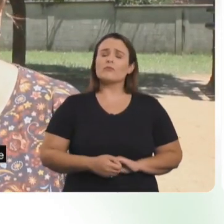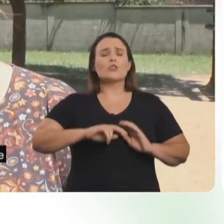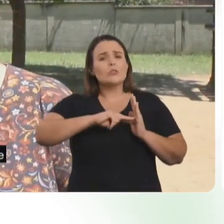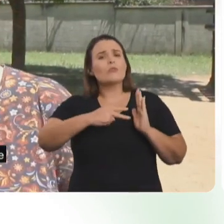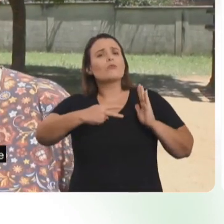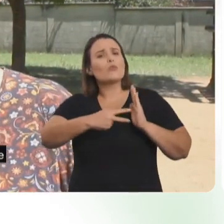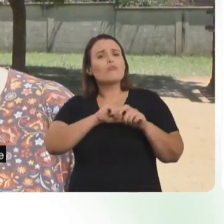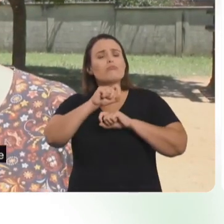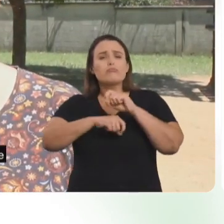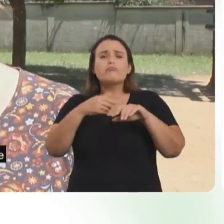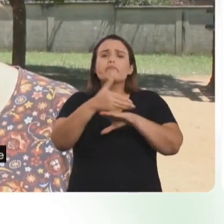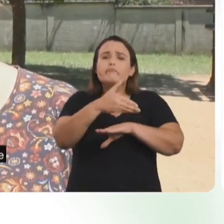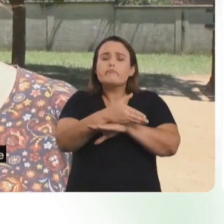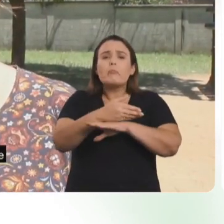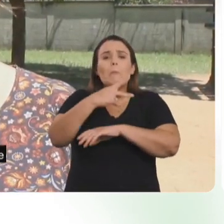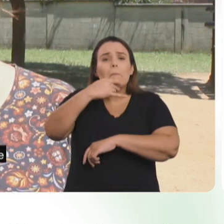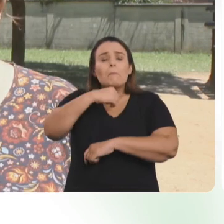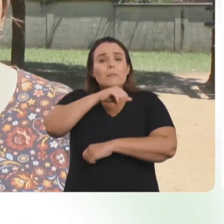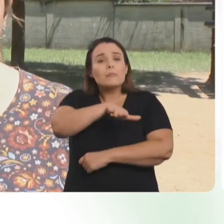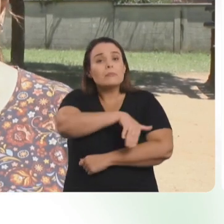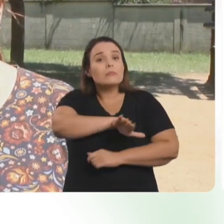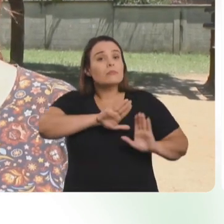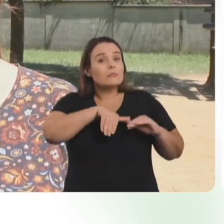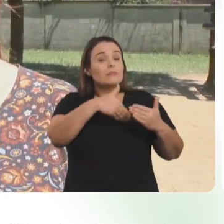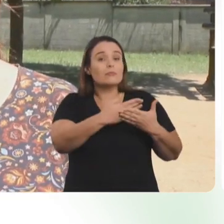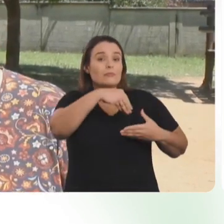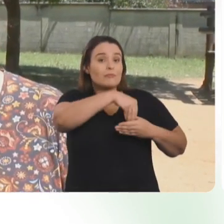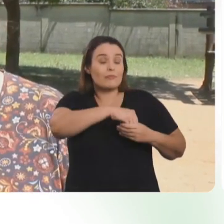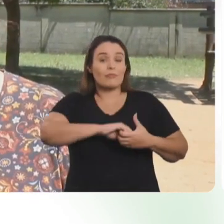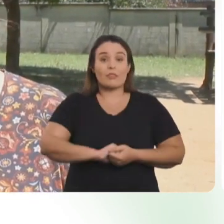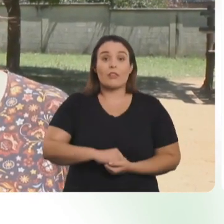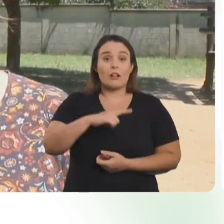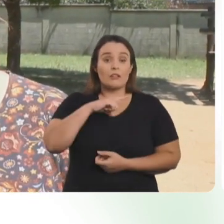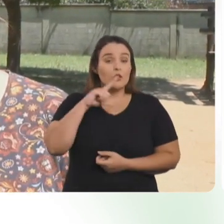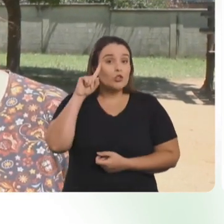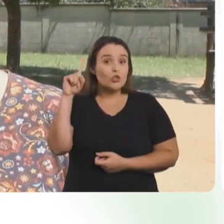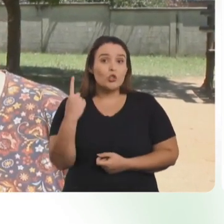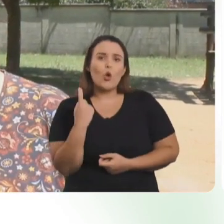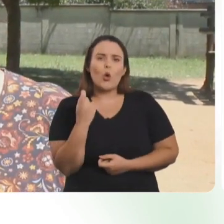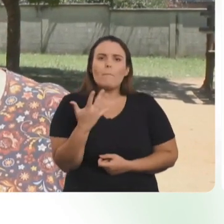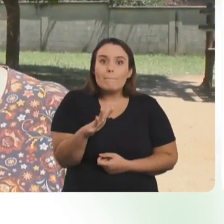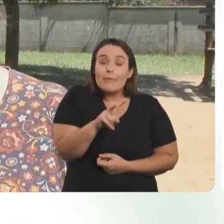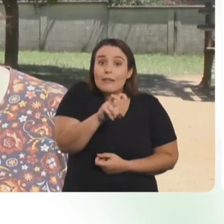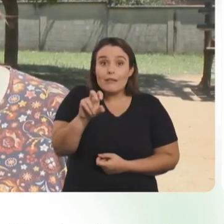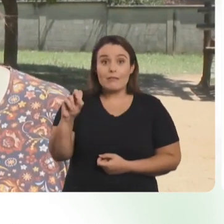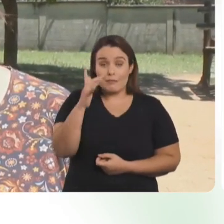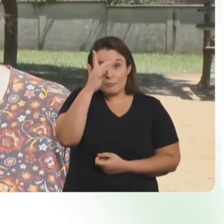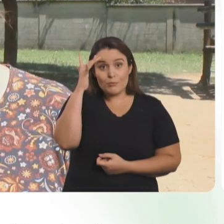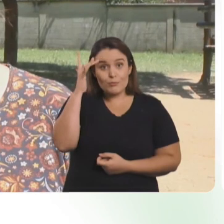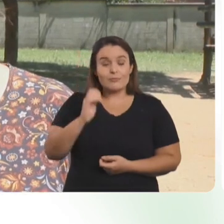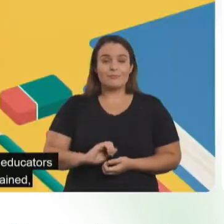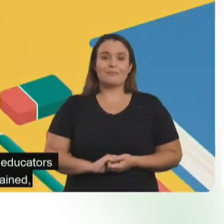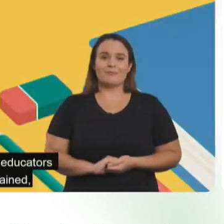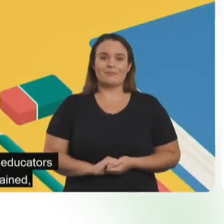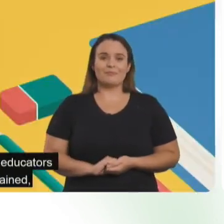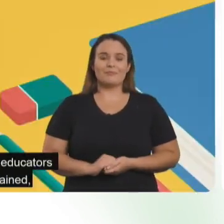aumento significativo de frequência dos pais aqui no ambiente escolar. A gente teve, num único dia, em torno de 500